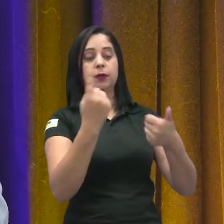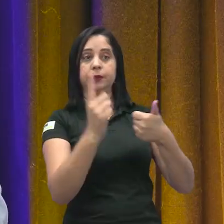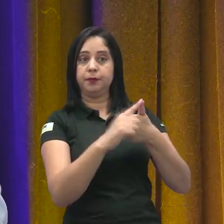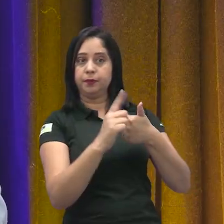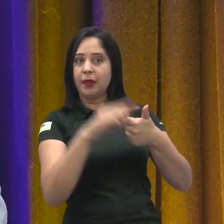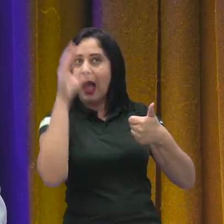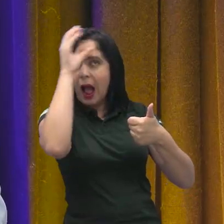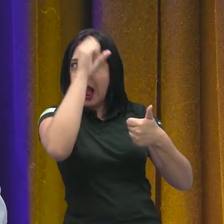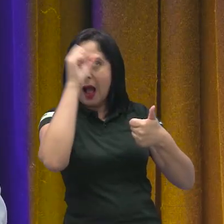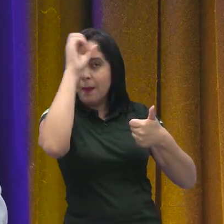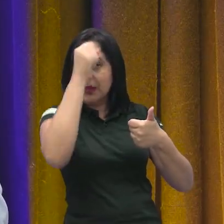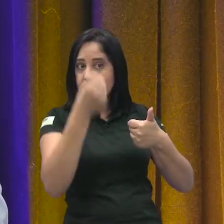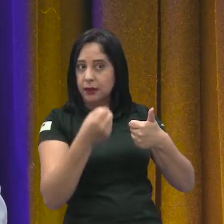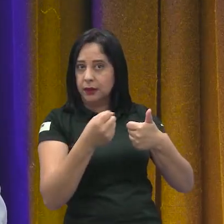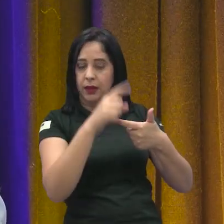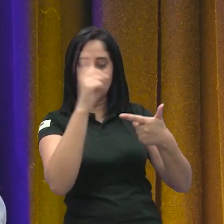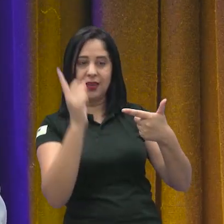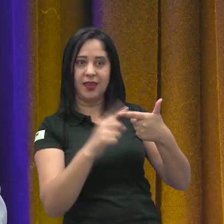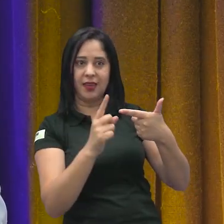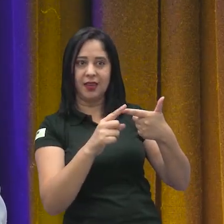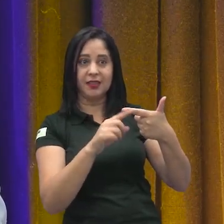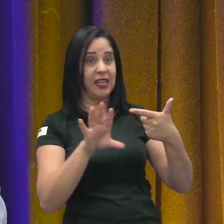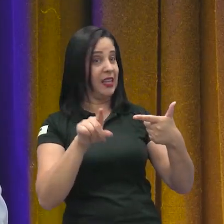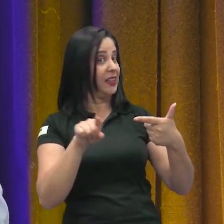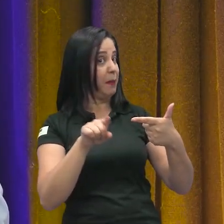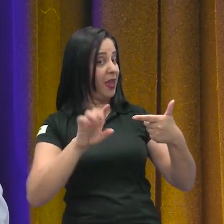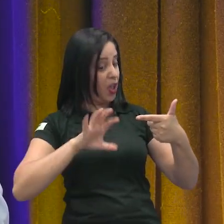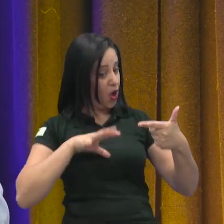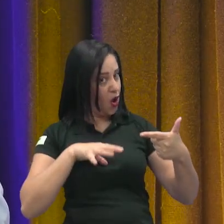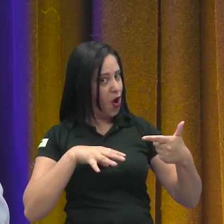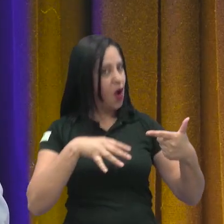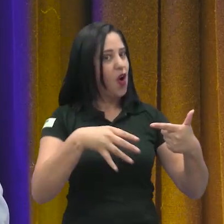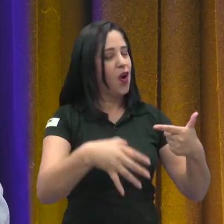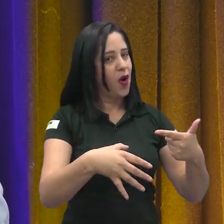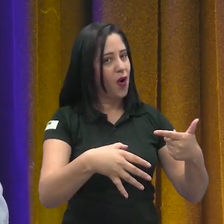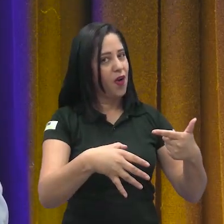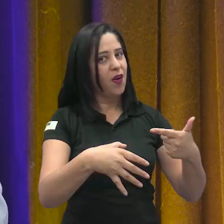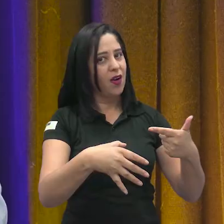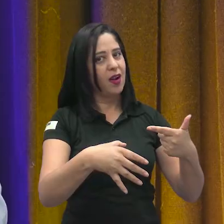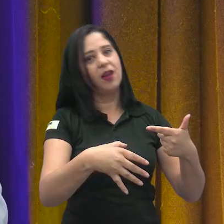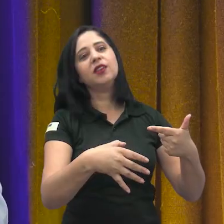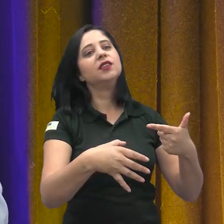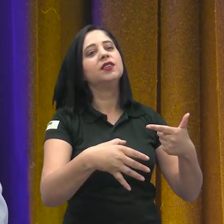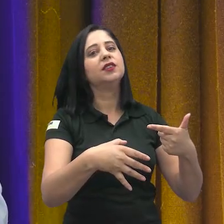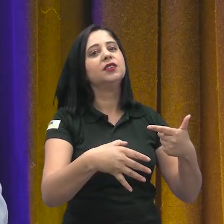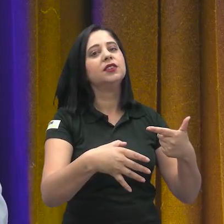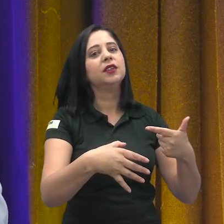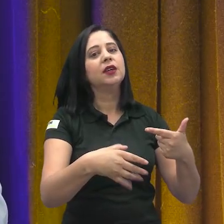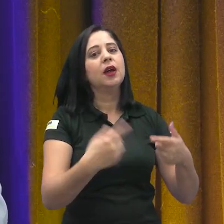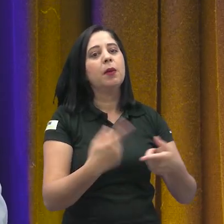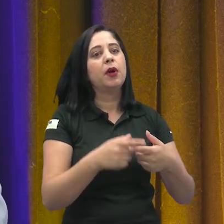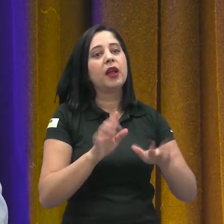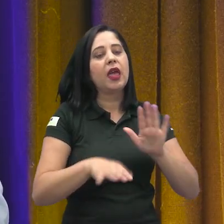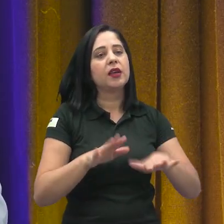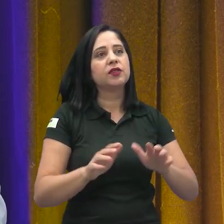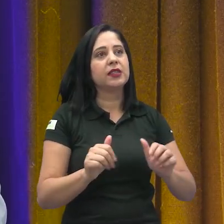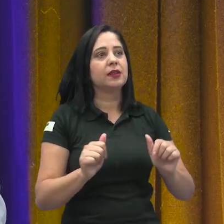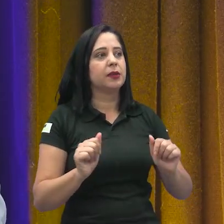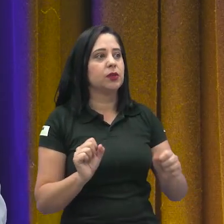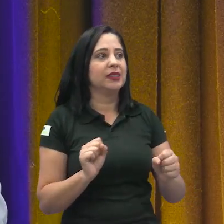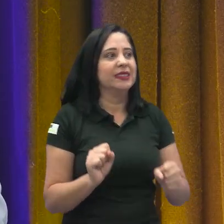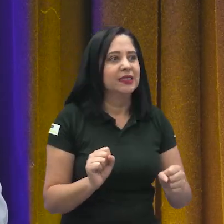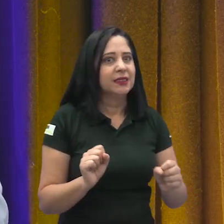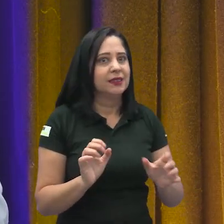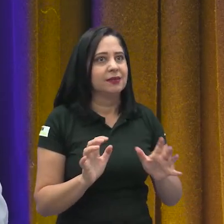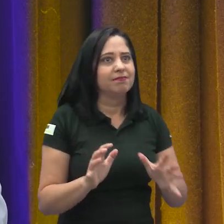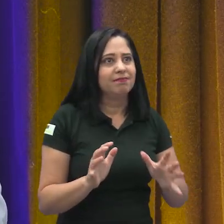é ir apesar do medo, que é naquela frase que eu trouxe, né? porque a gente acaba travando em